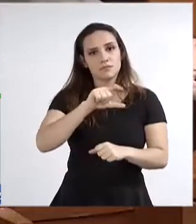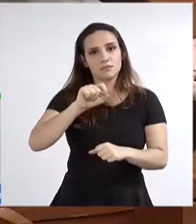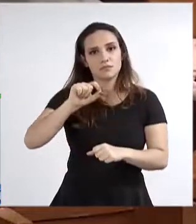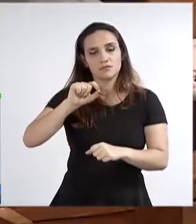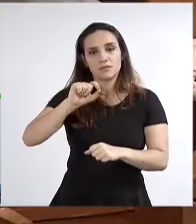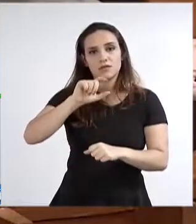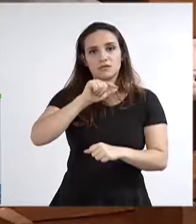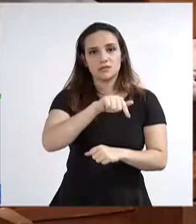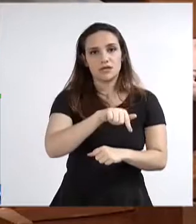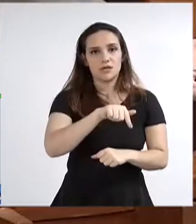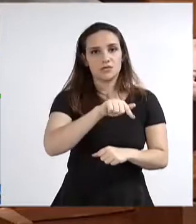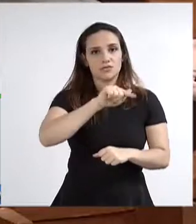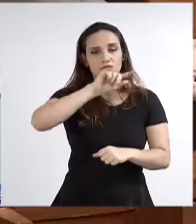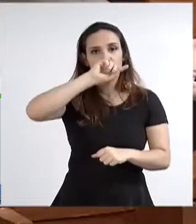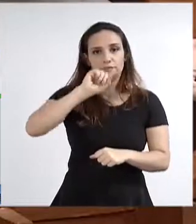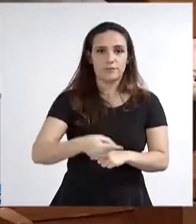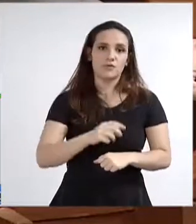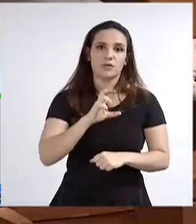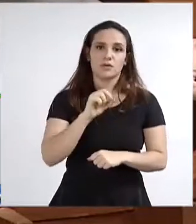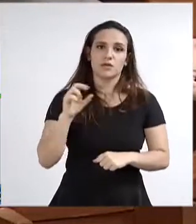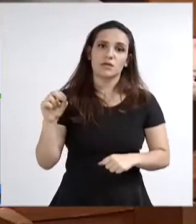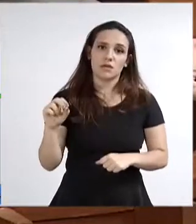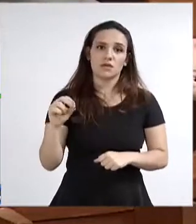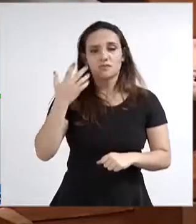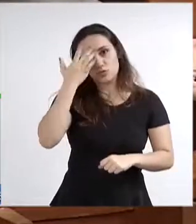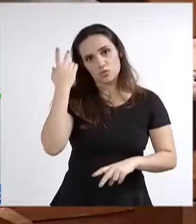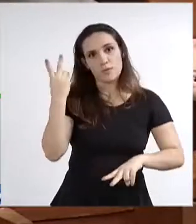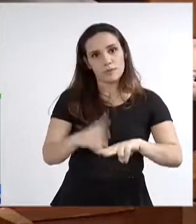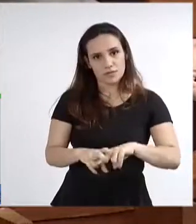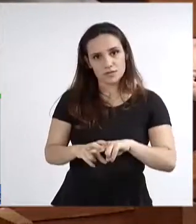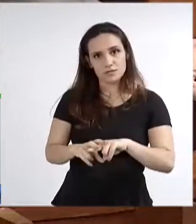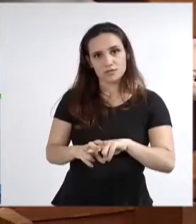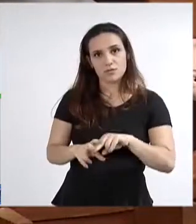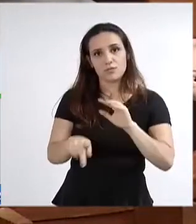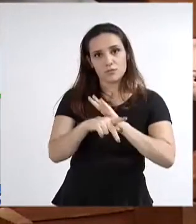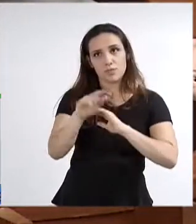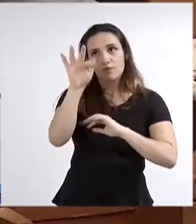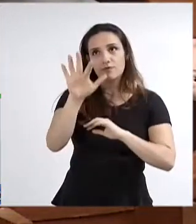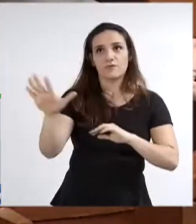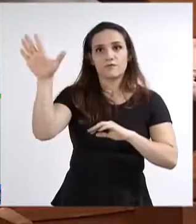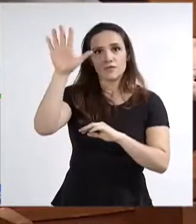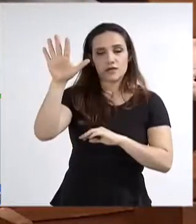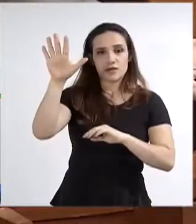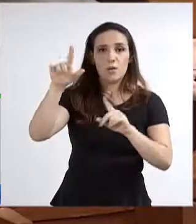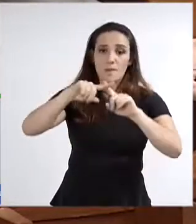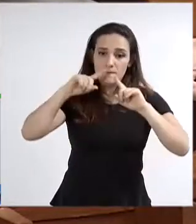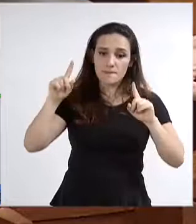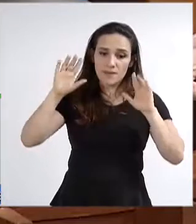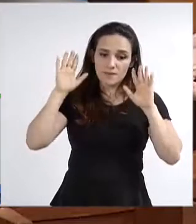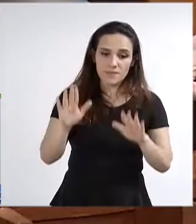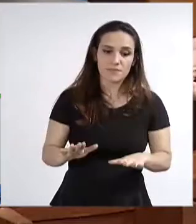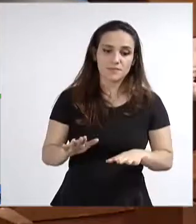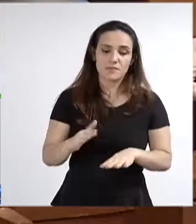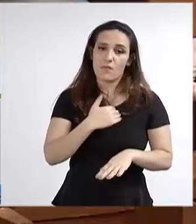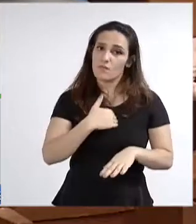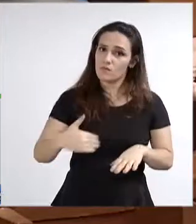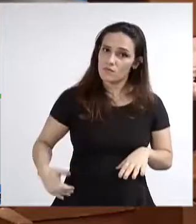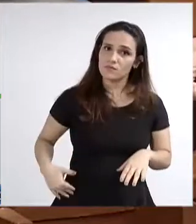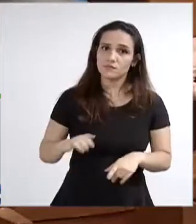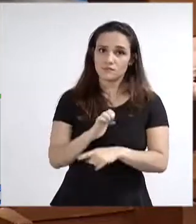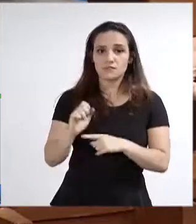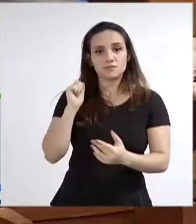do tráfico, custodiados em presídios federais, às expensas do Mato Grosso do Sul, que